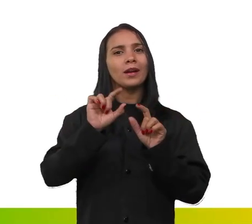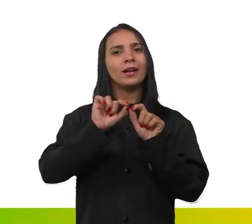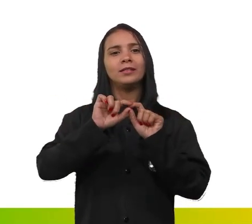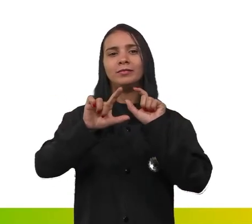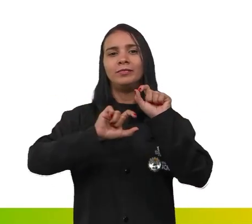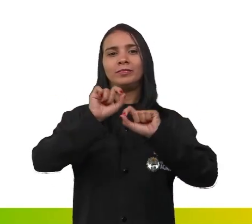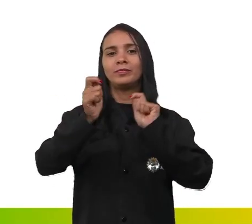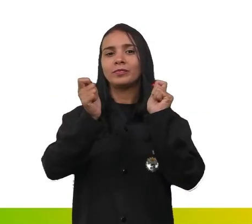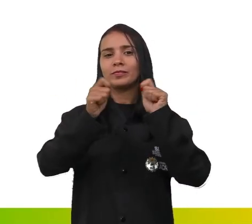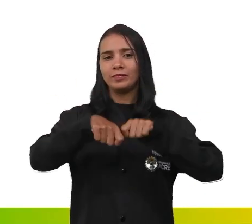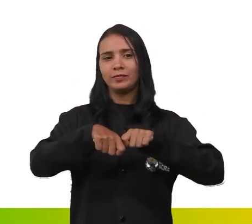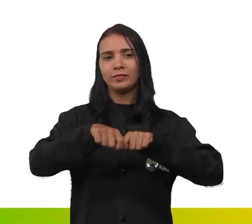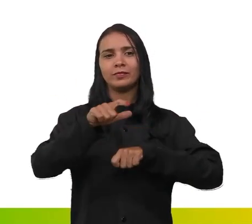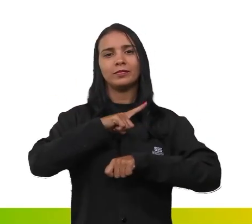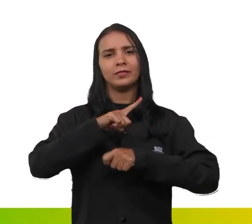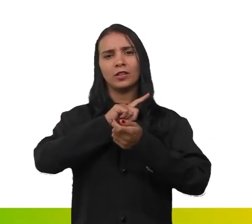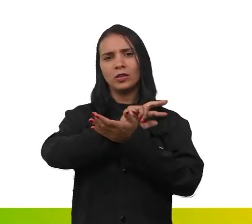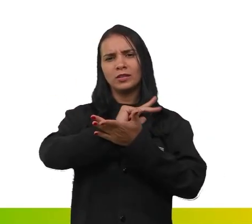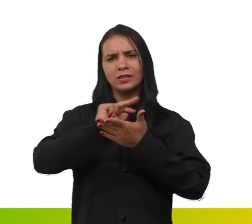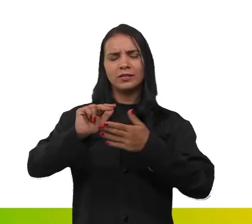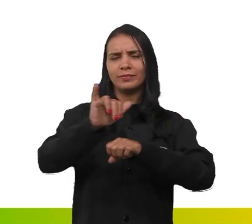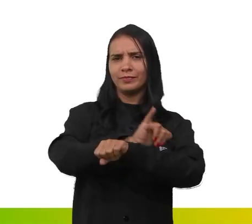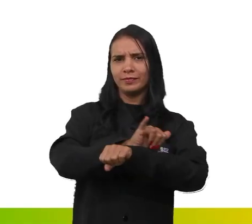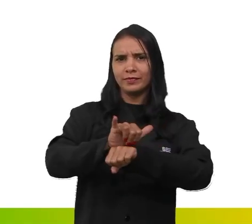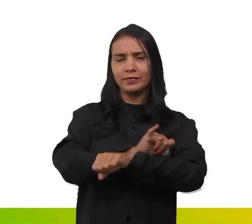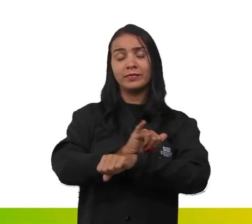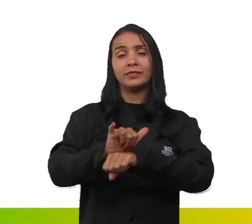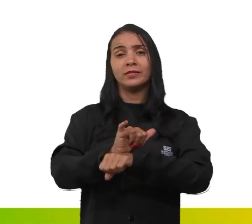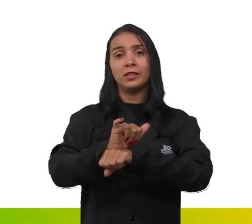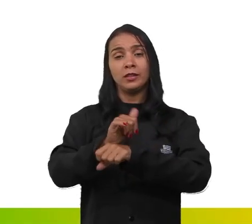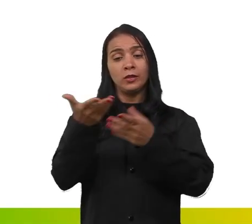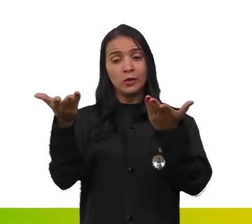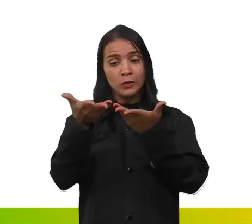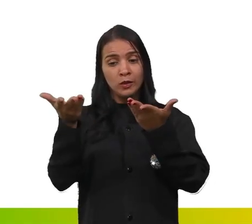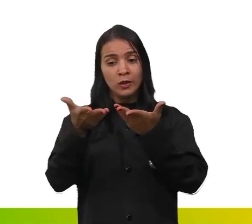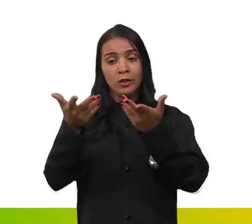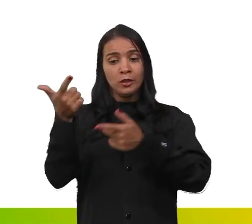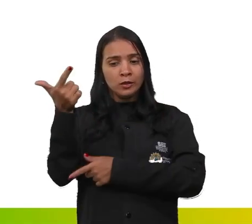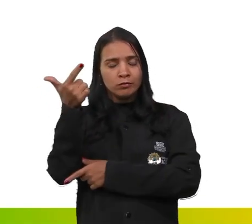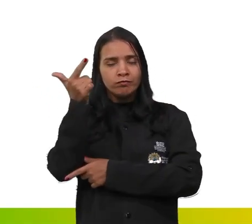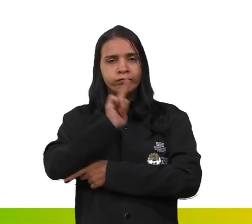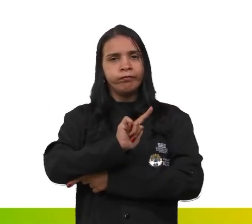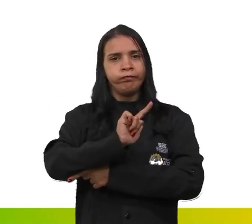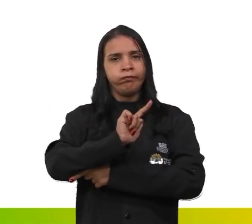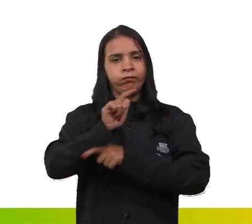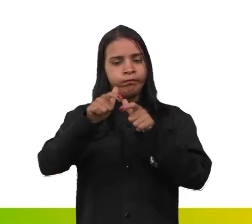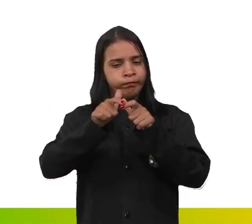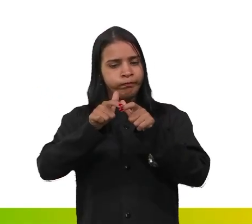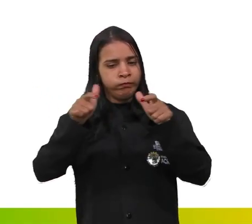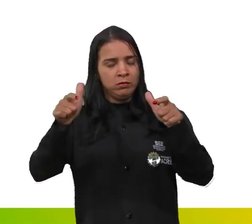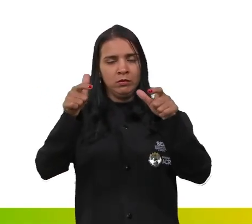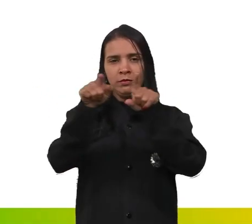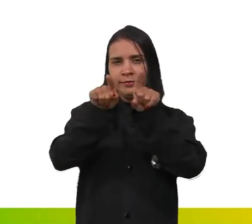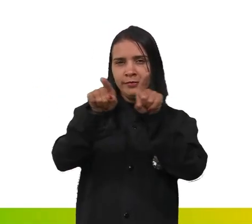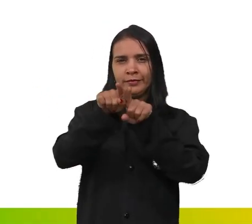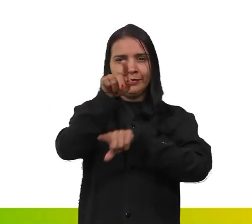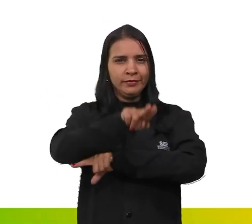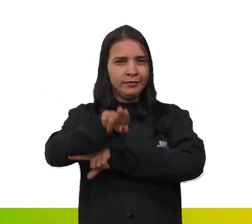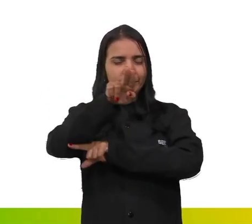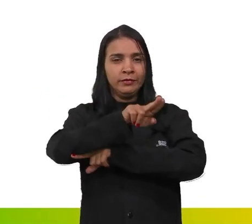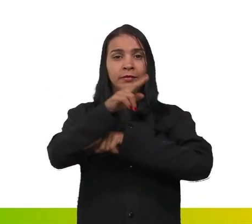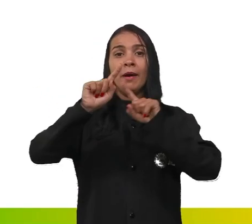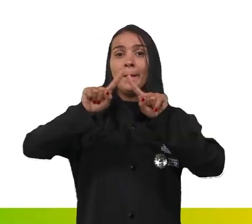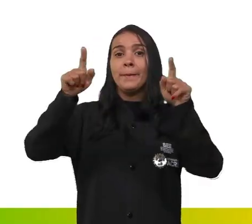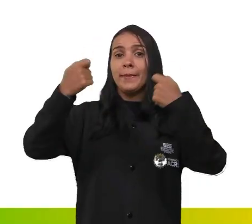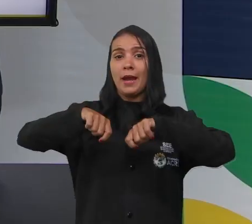ó, o patinete elétrico cresce como alternativa de deslocamento, mas regras de uso individuais devem ser respeitadas.